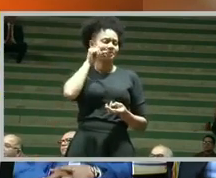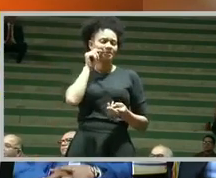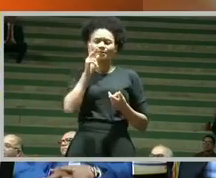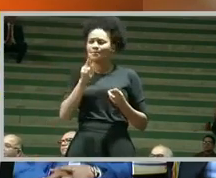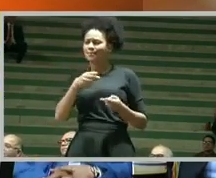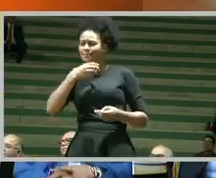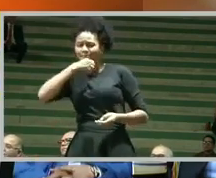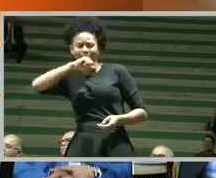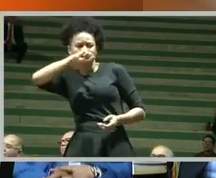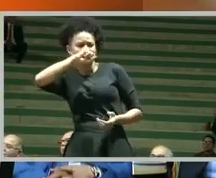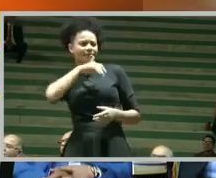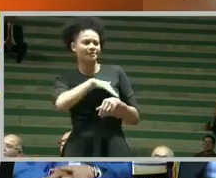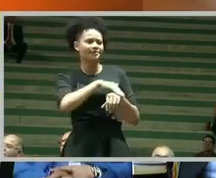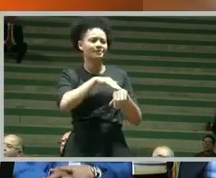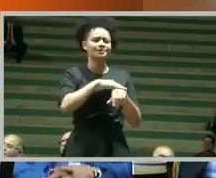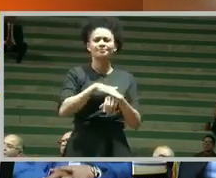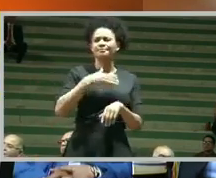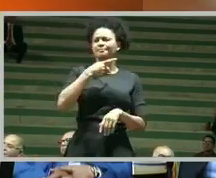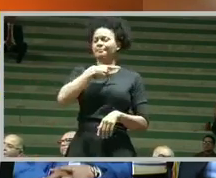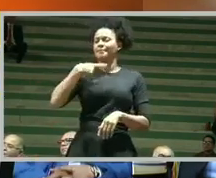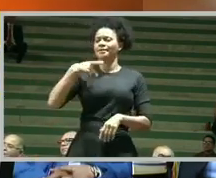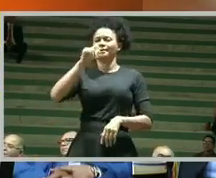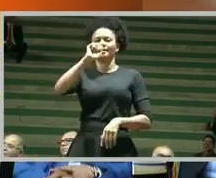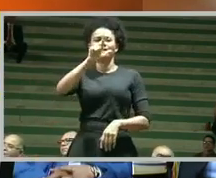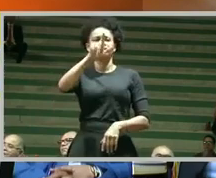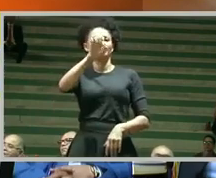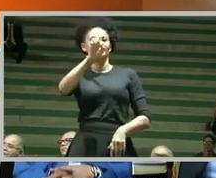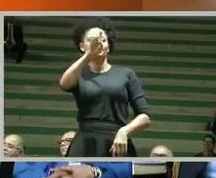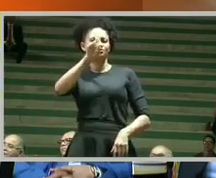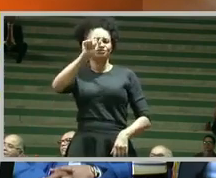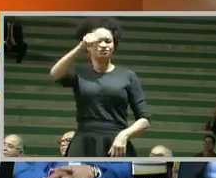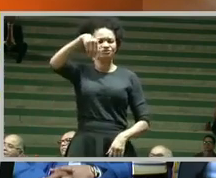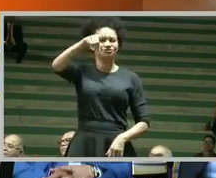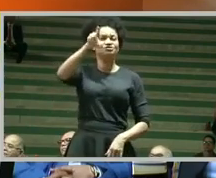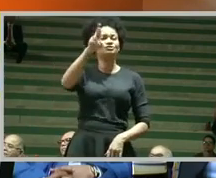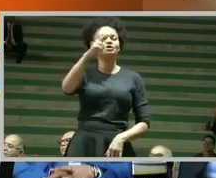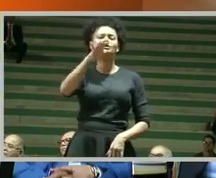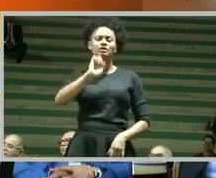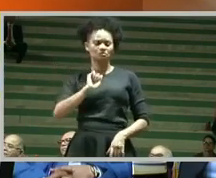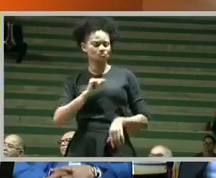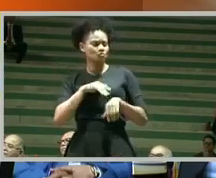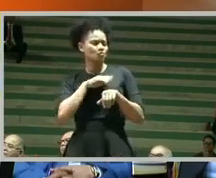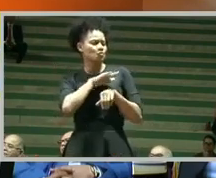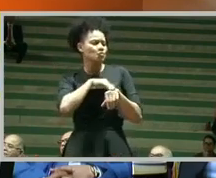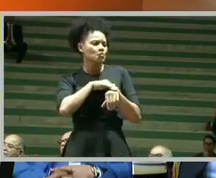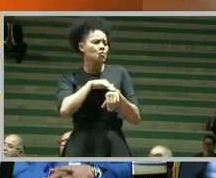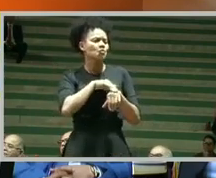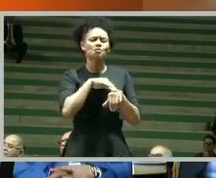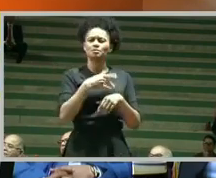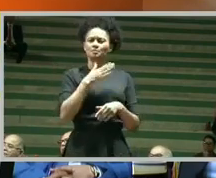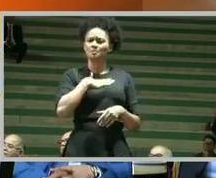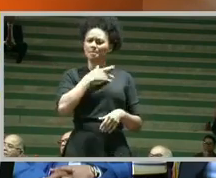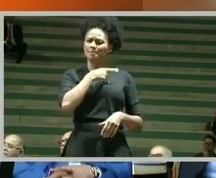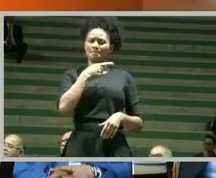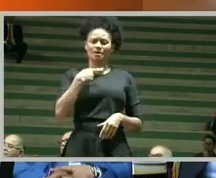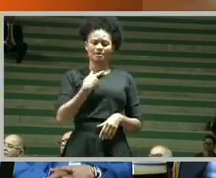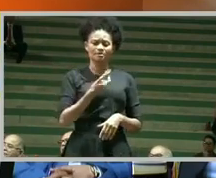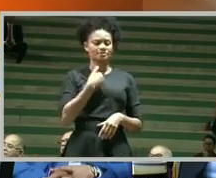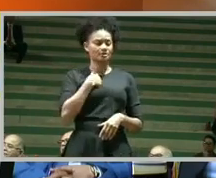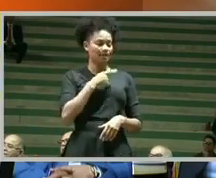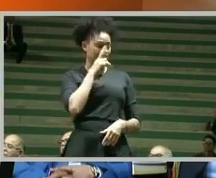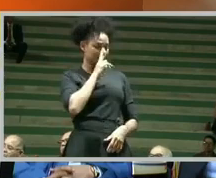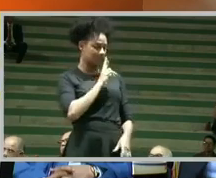pai. Eu uso para falar com o pastor Alexandre. Eu uso para falar com o meu pastor. Senhor, o Senhor está